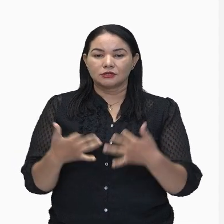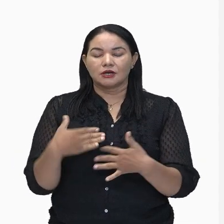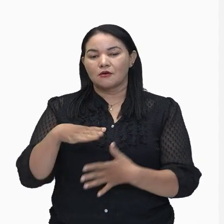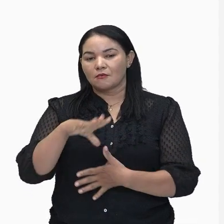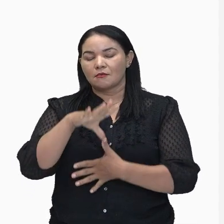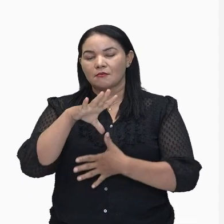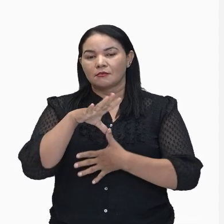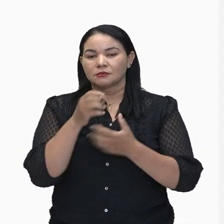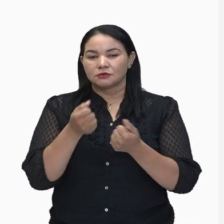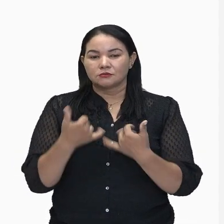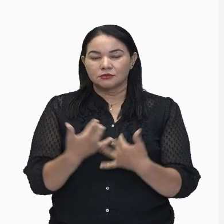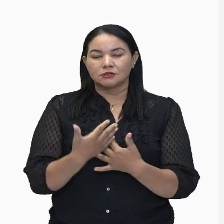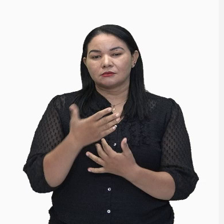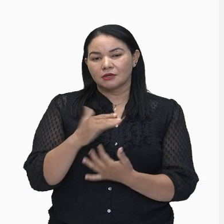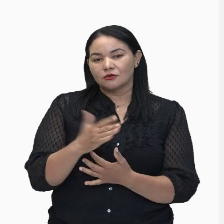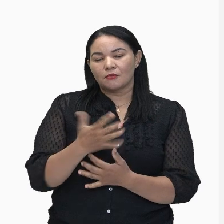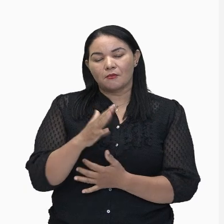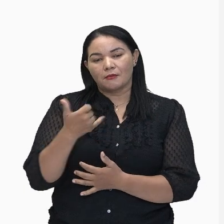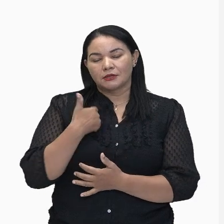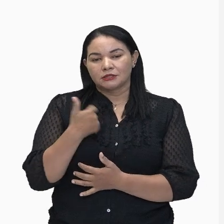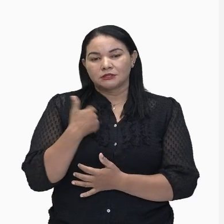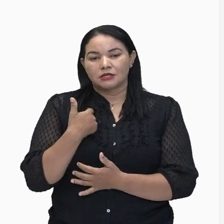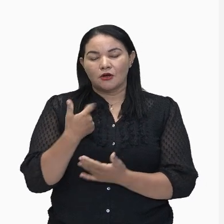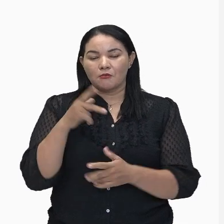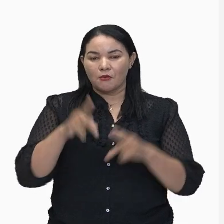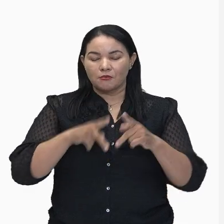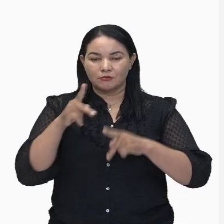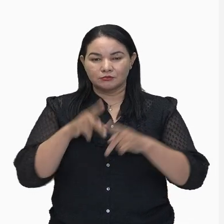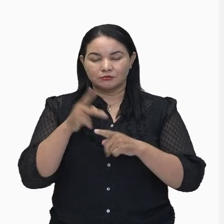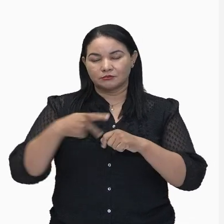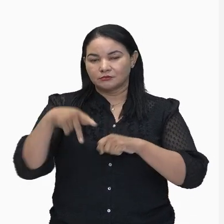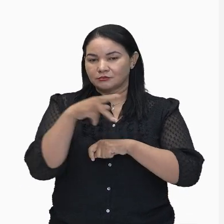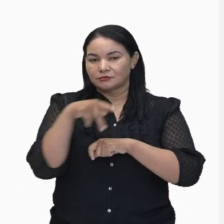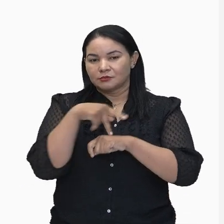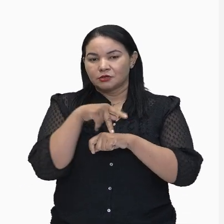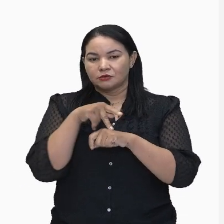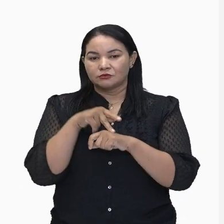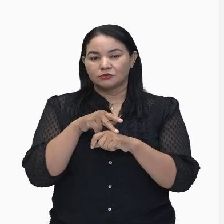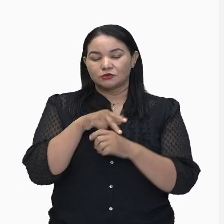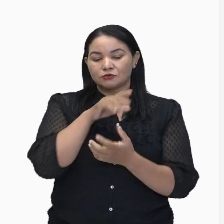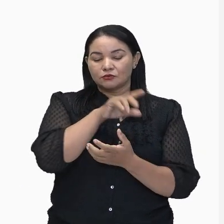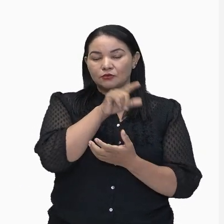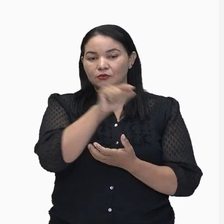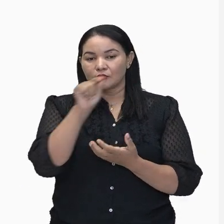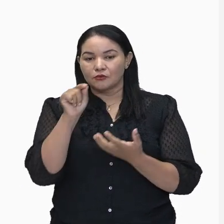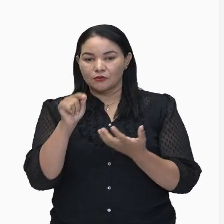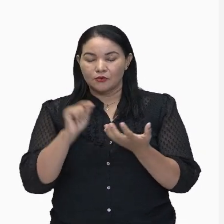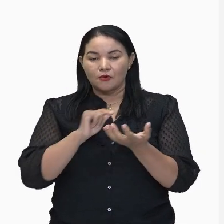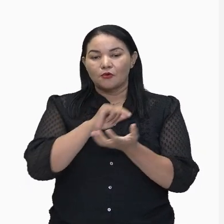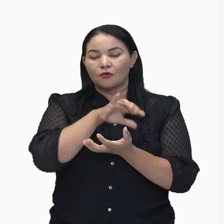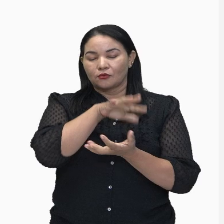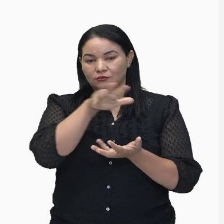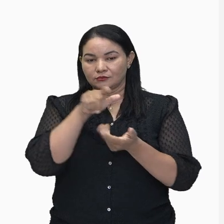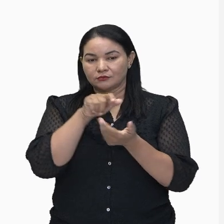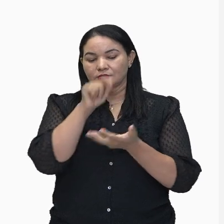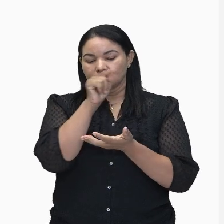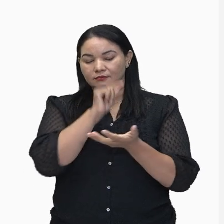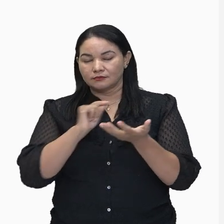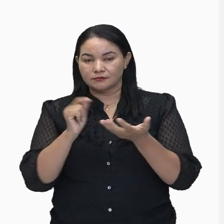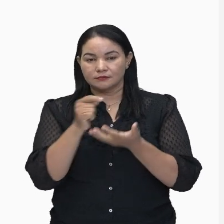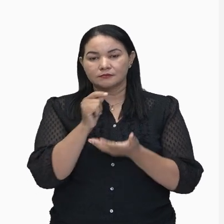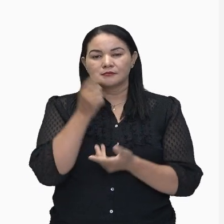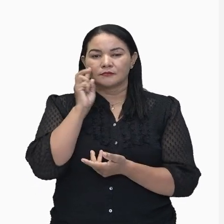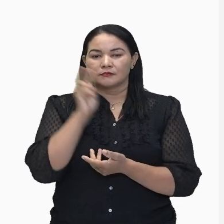pra gente a idade média da população dos países ao redor aí no mundo, né? Então, vamos